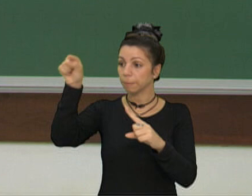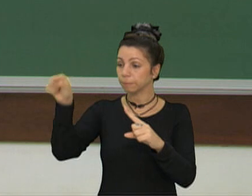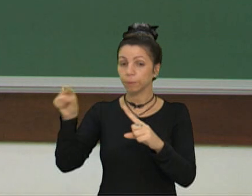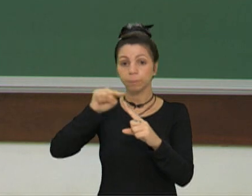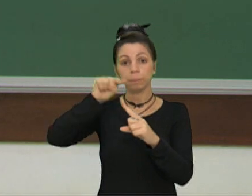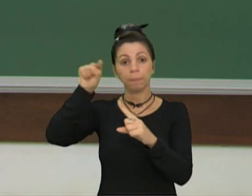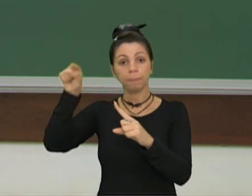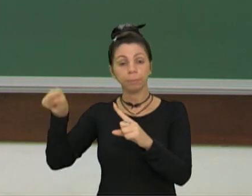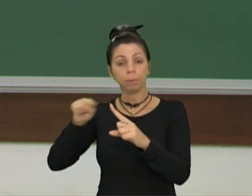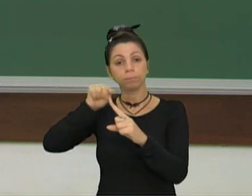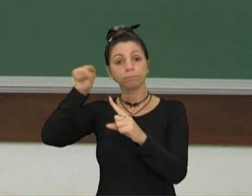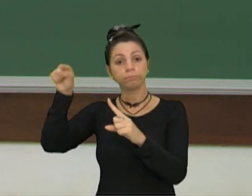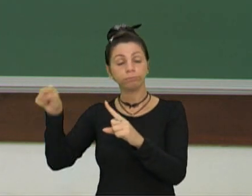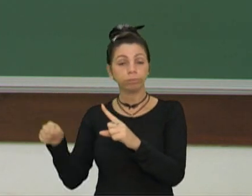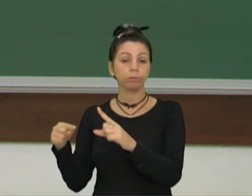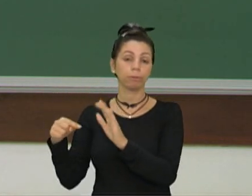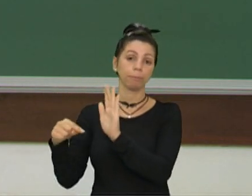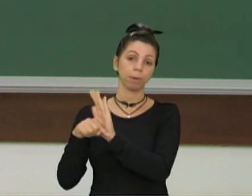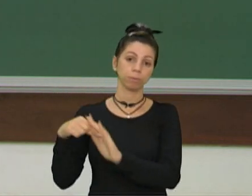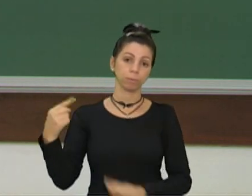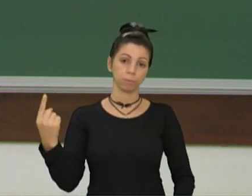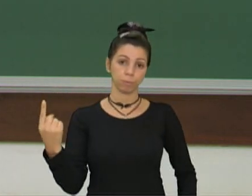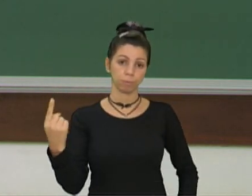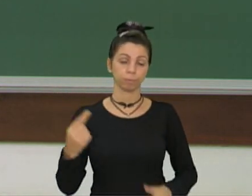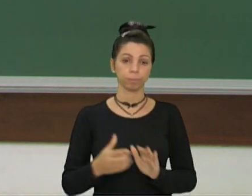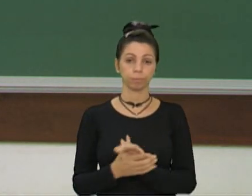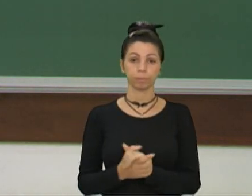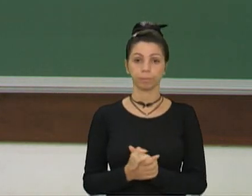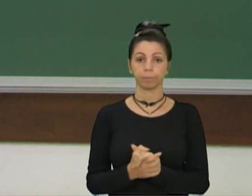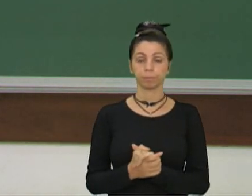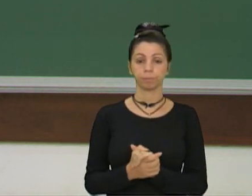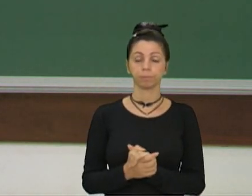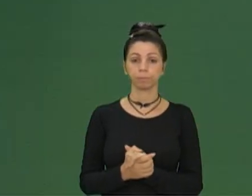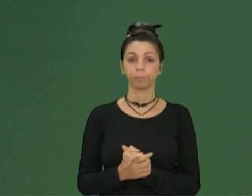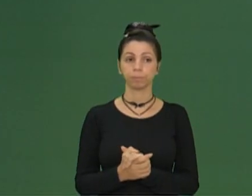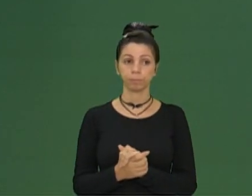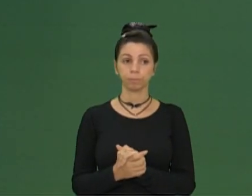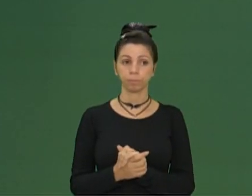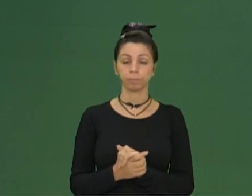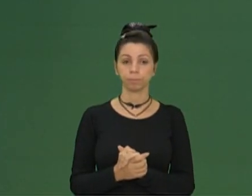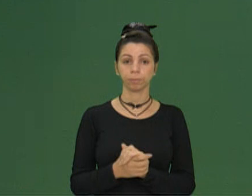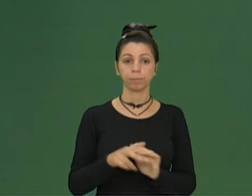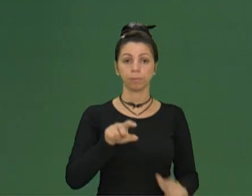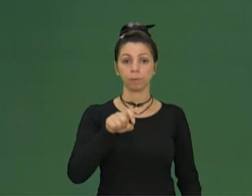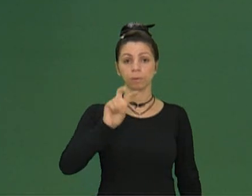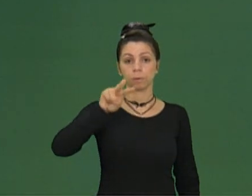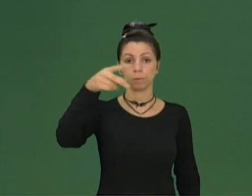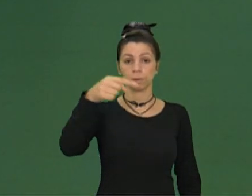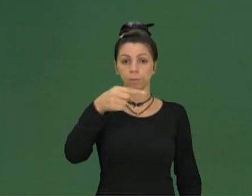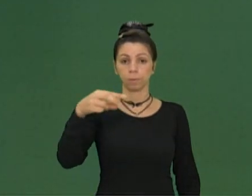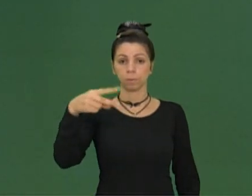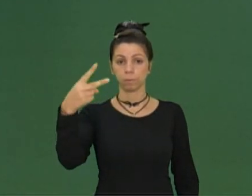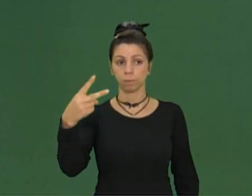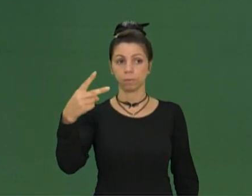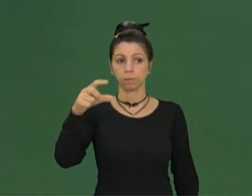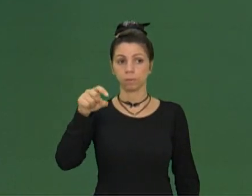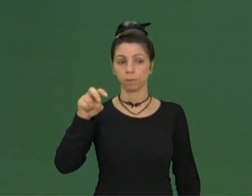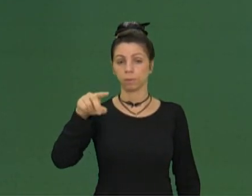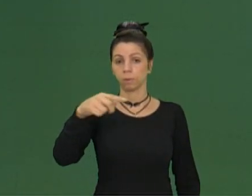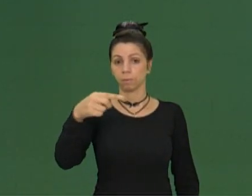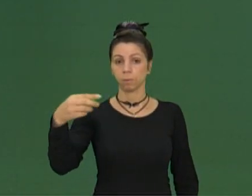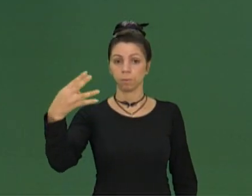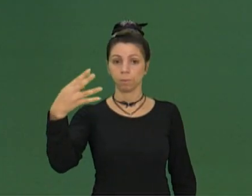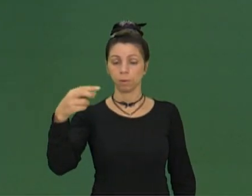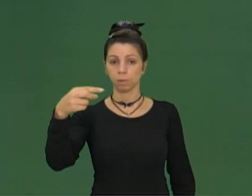Para deixar o meu x quadrado, o meu a positivo. Então, aqui, x quadrado menos 2x menos 4 igual a zero. Agora